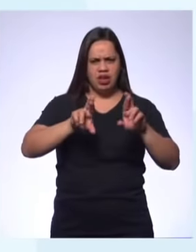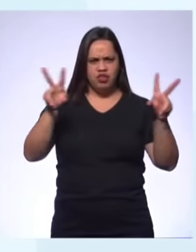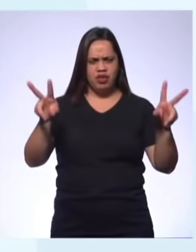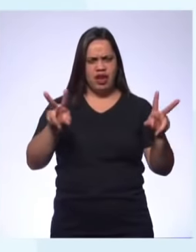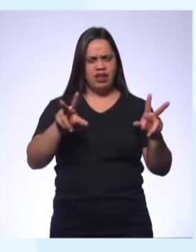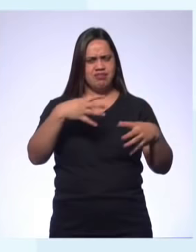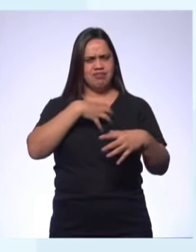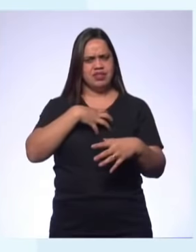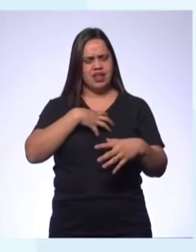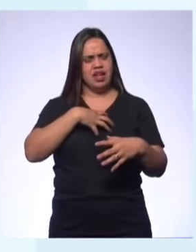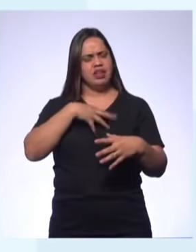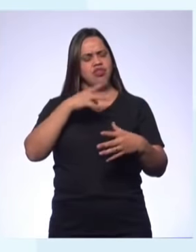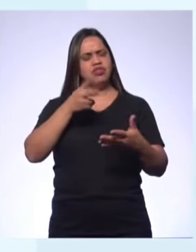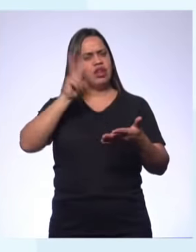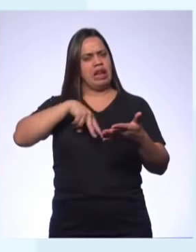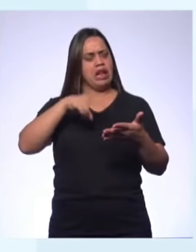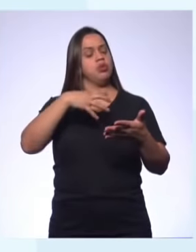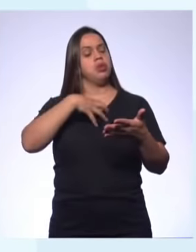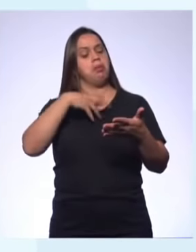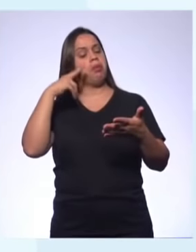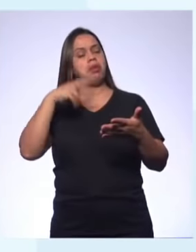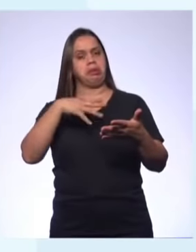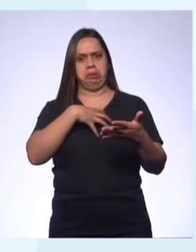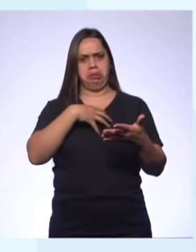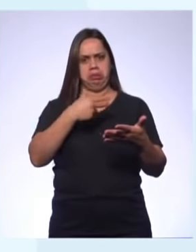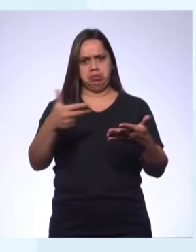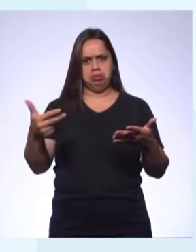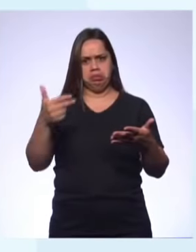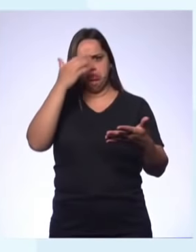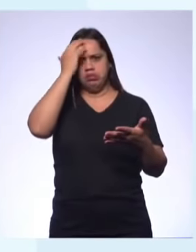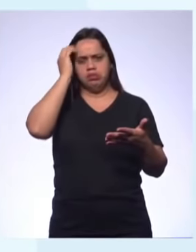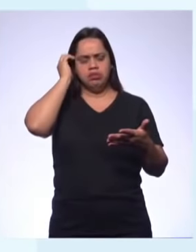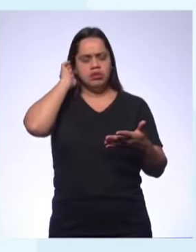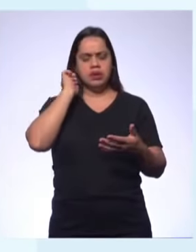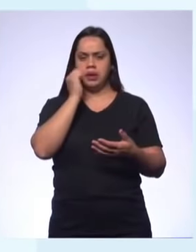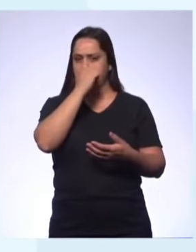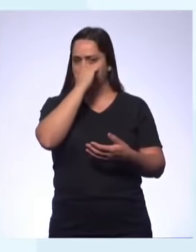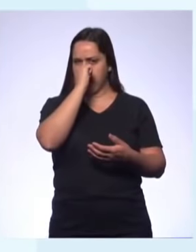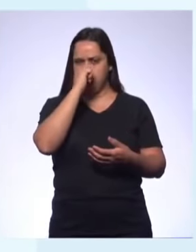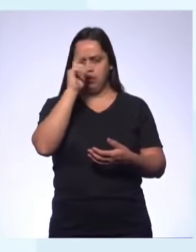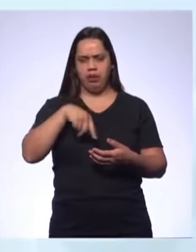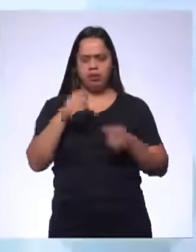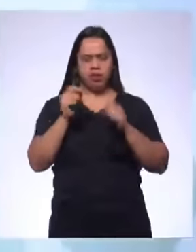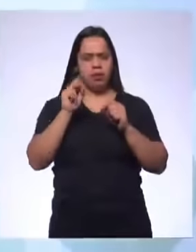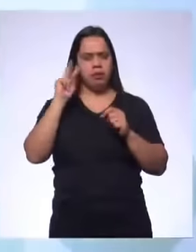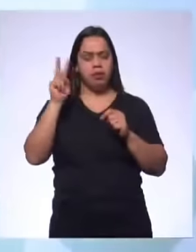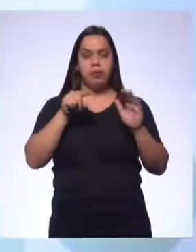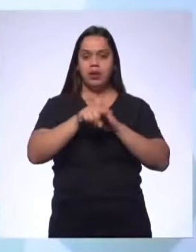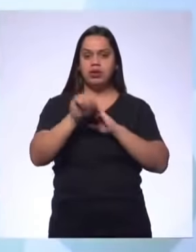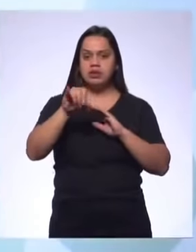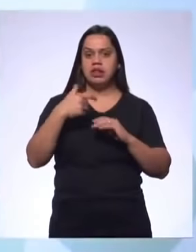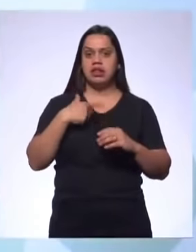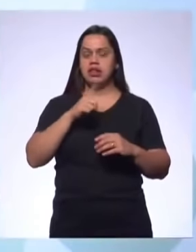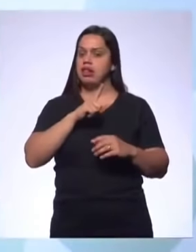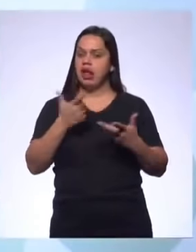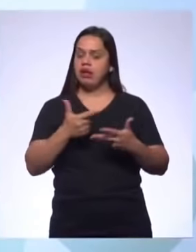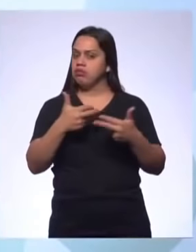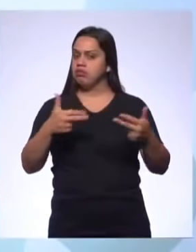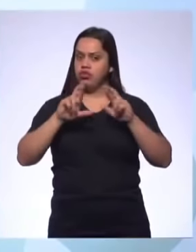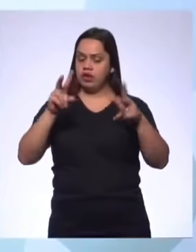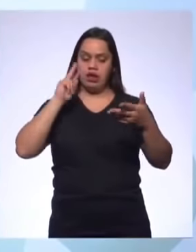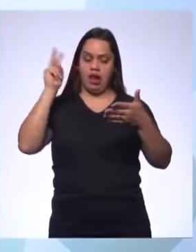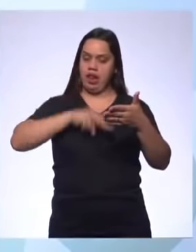respondeu a diferença, mas responde aqui para mim, então. Ela causa algum efeito diferente aí quando a gente vai ler o